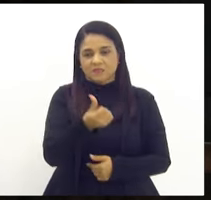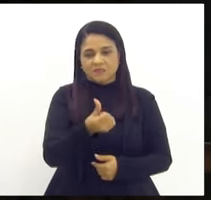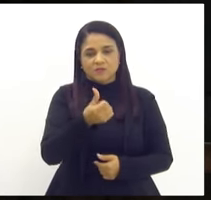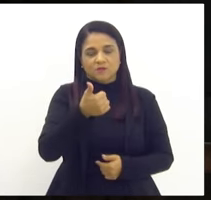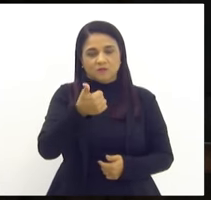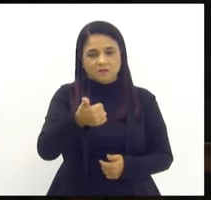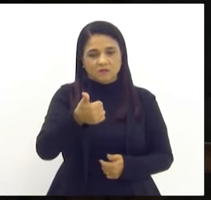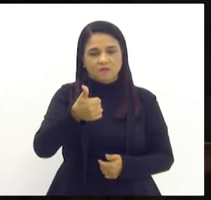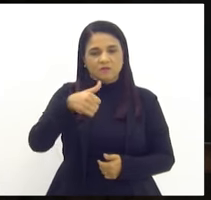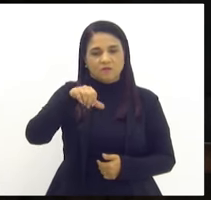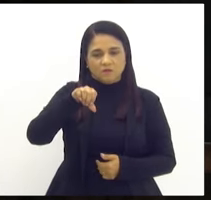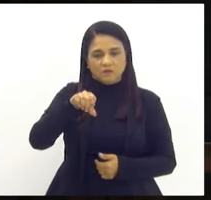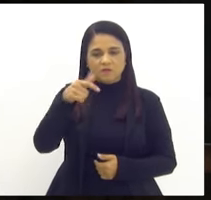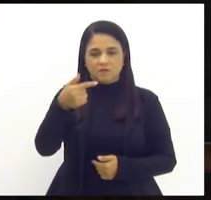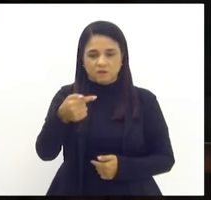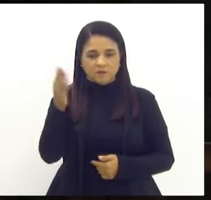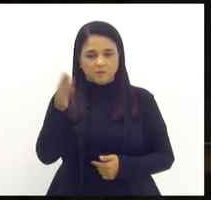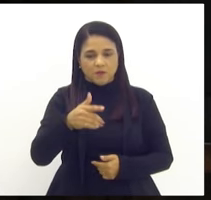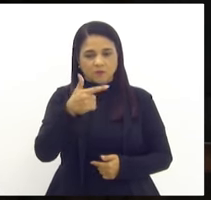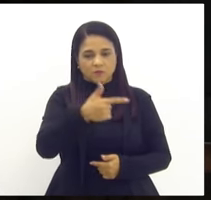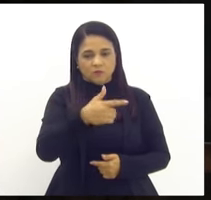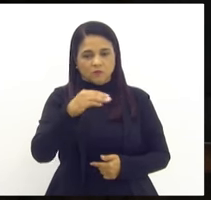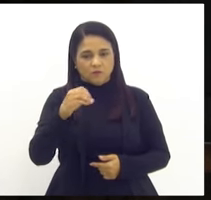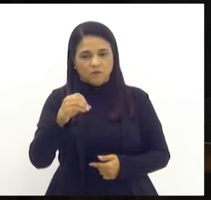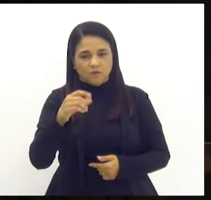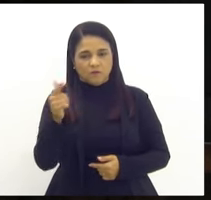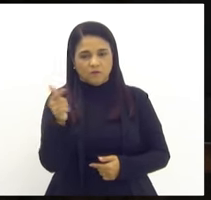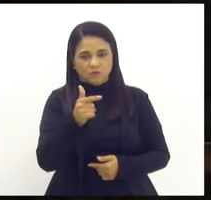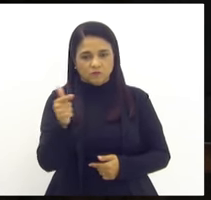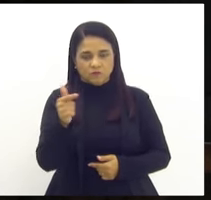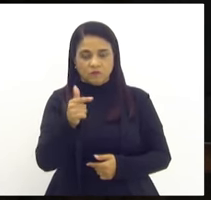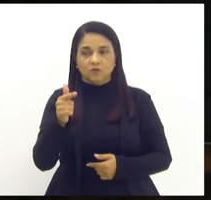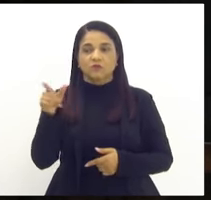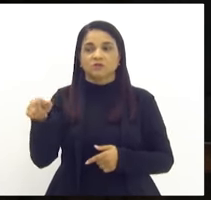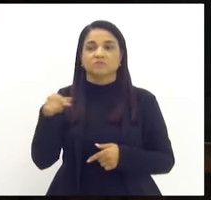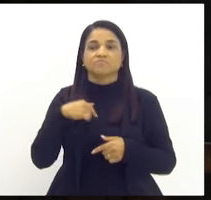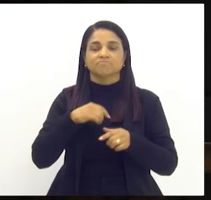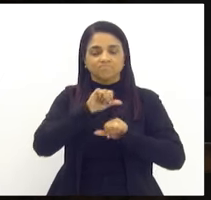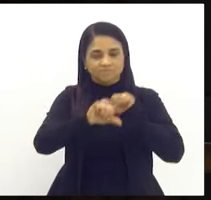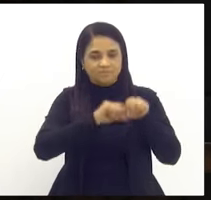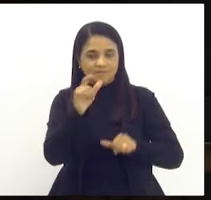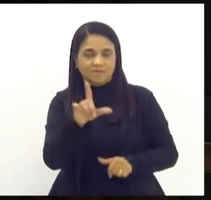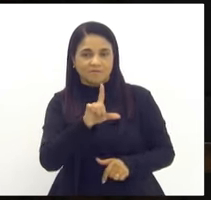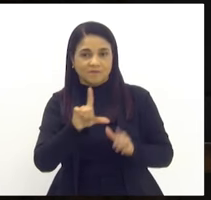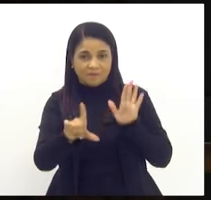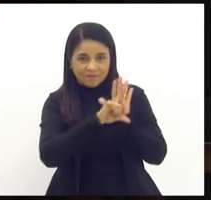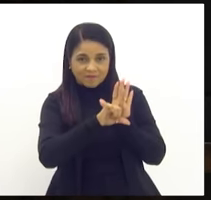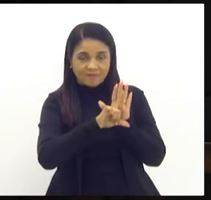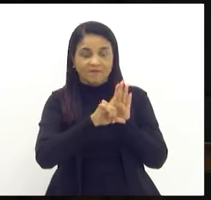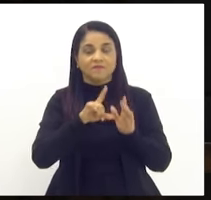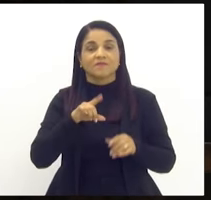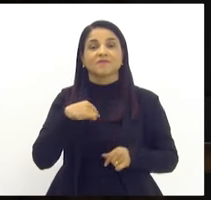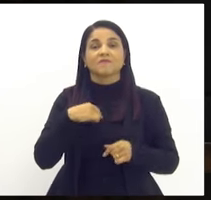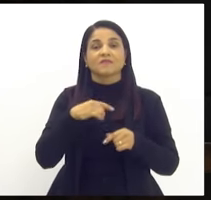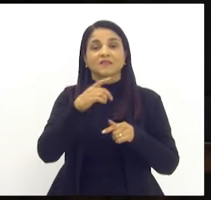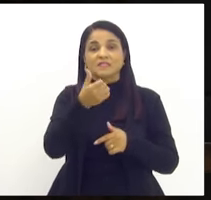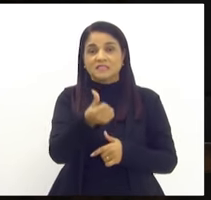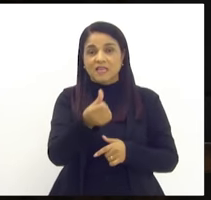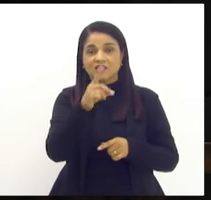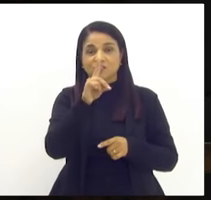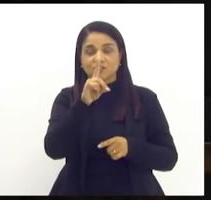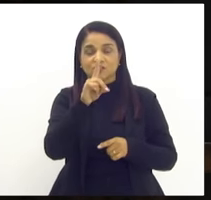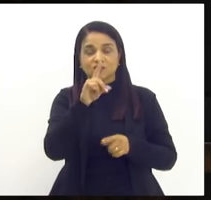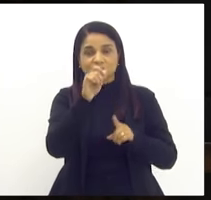6197 2022 de autoria da deputada Dani Monteiro que altera a lei número 5645 de 6 de janeiro de